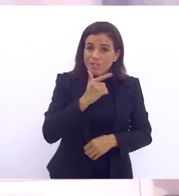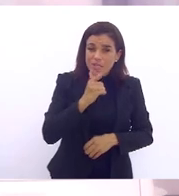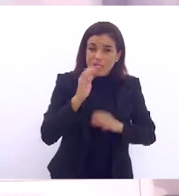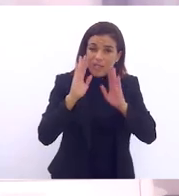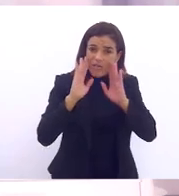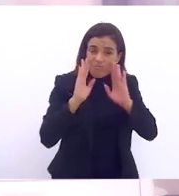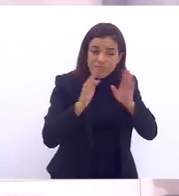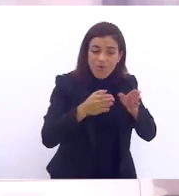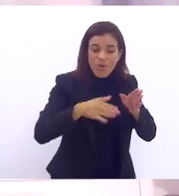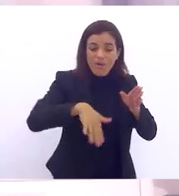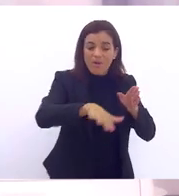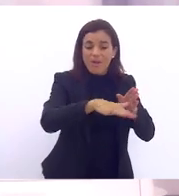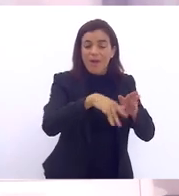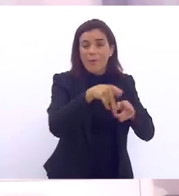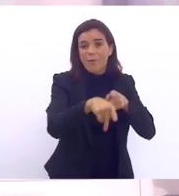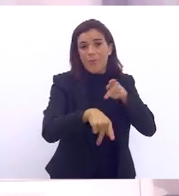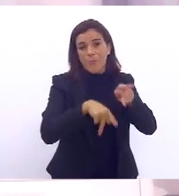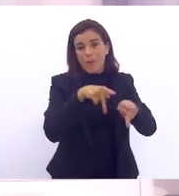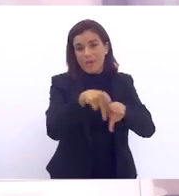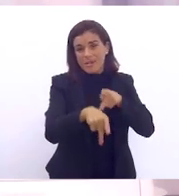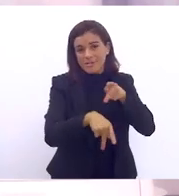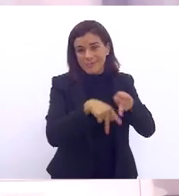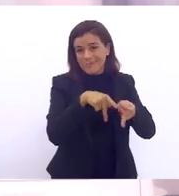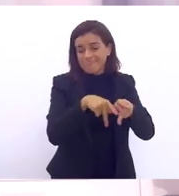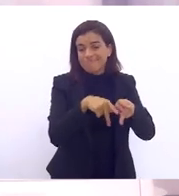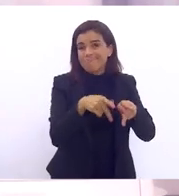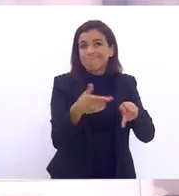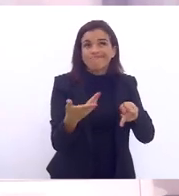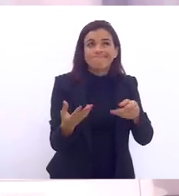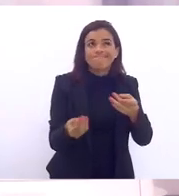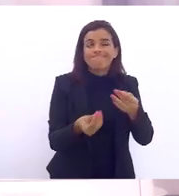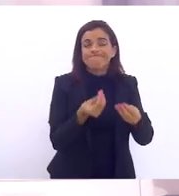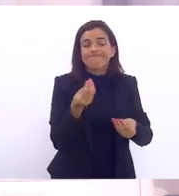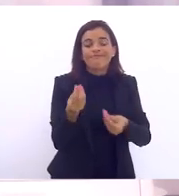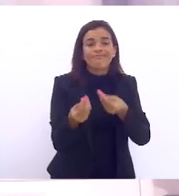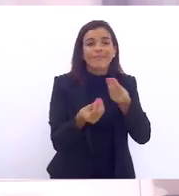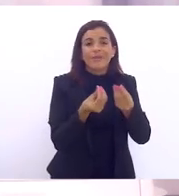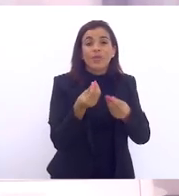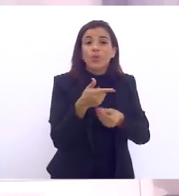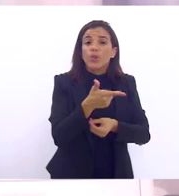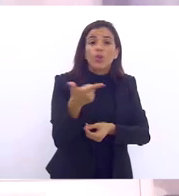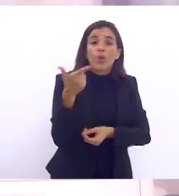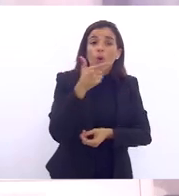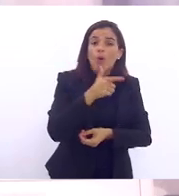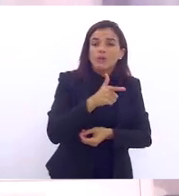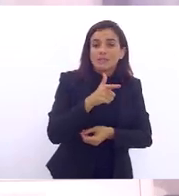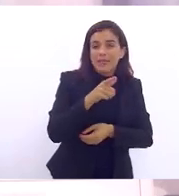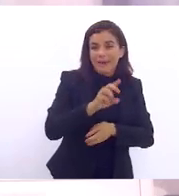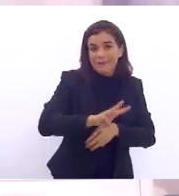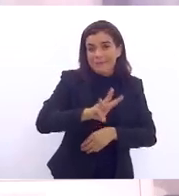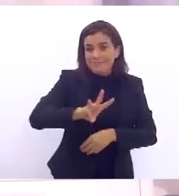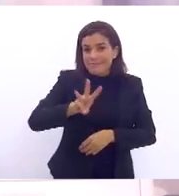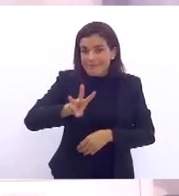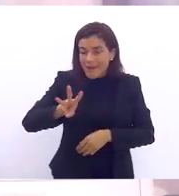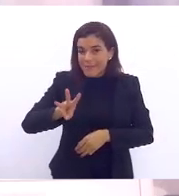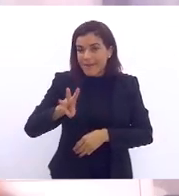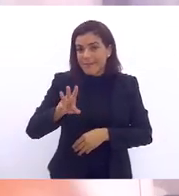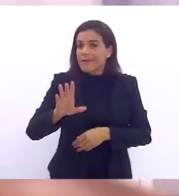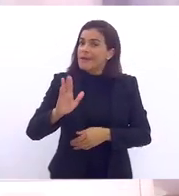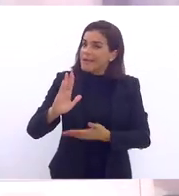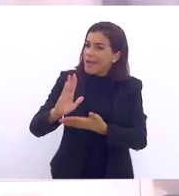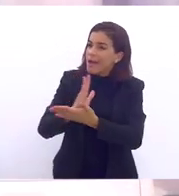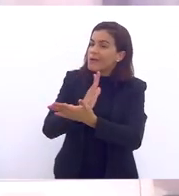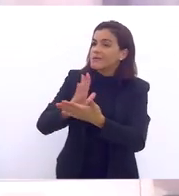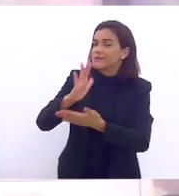que talvez tenha o menor eh talvez não seja nem acesso né mas a gente sabe que existem pessoas que